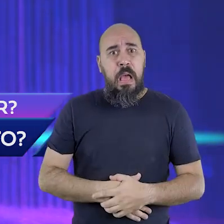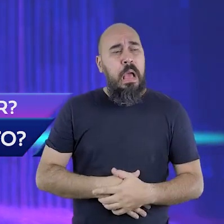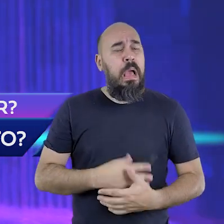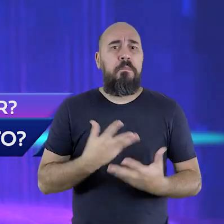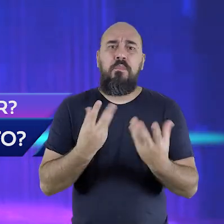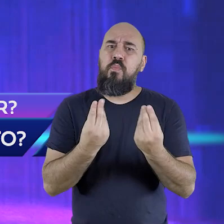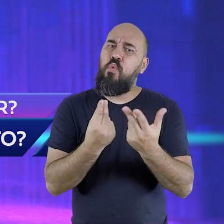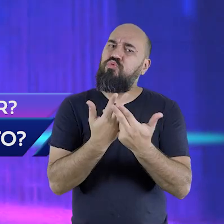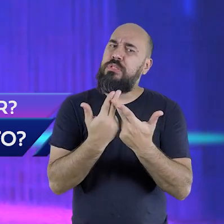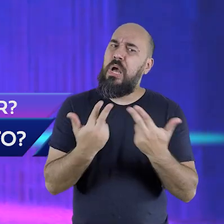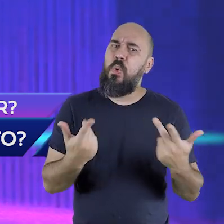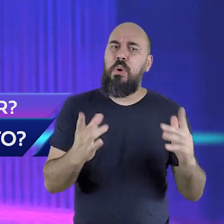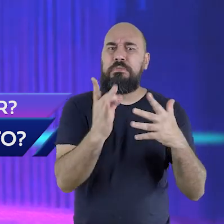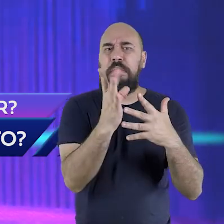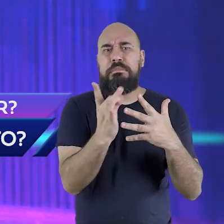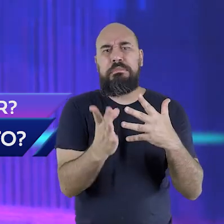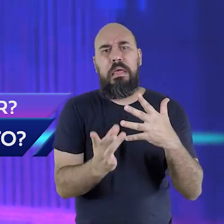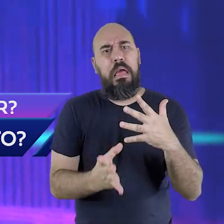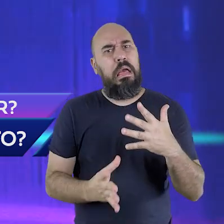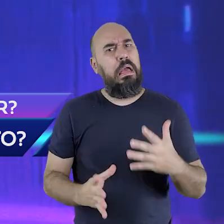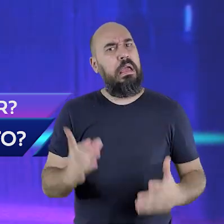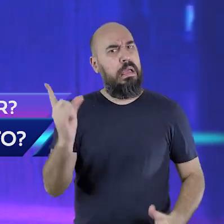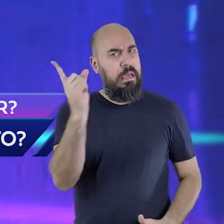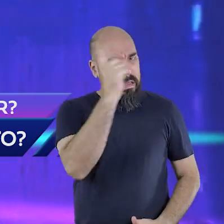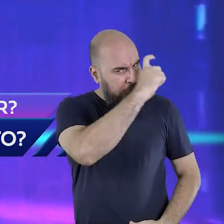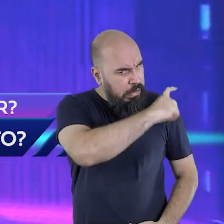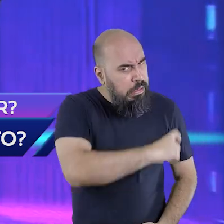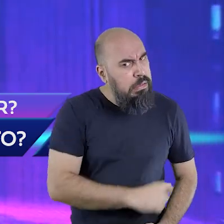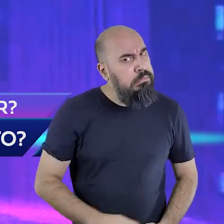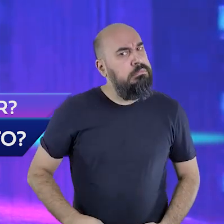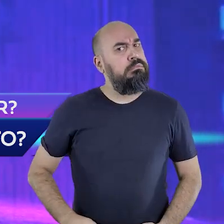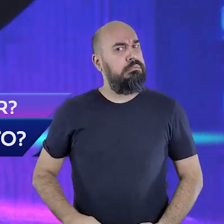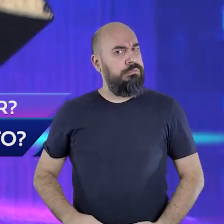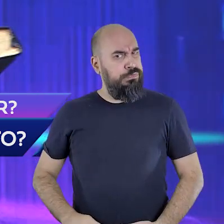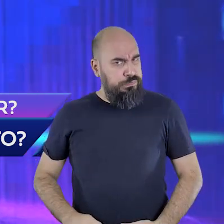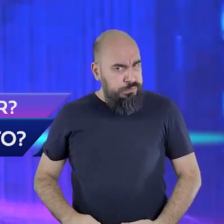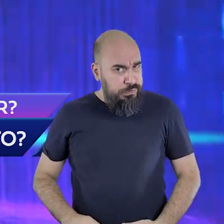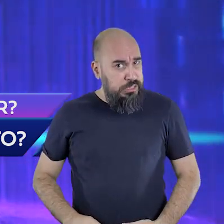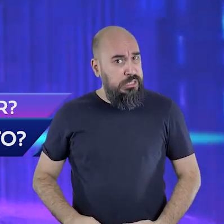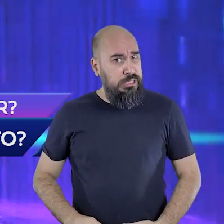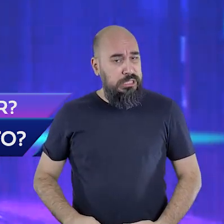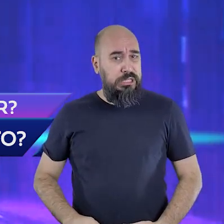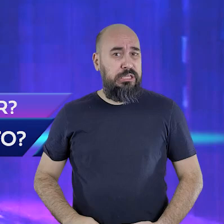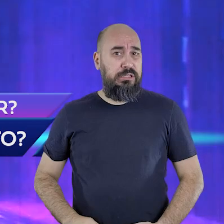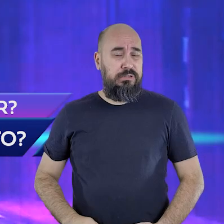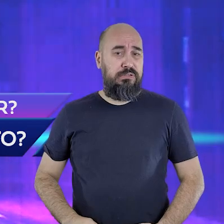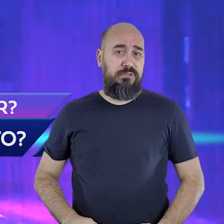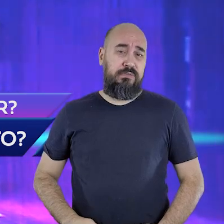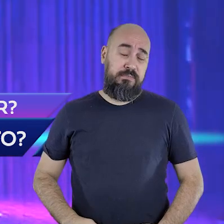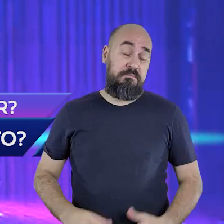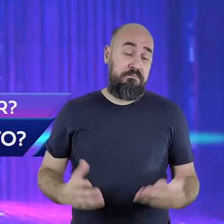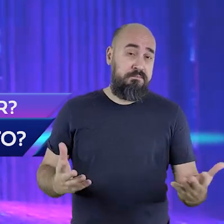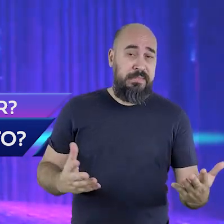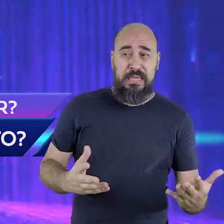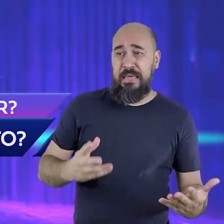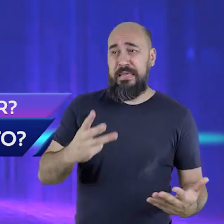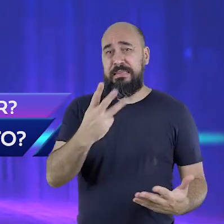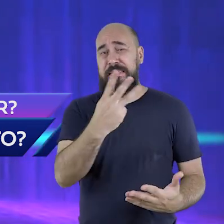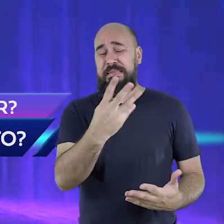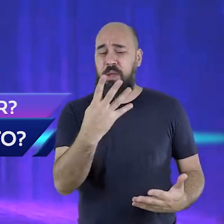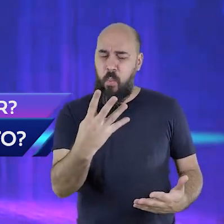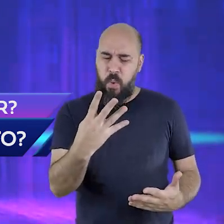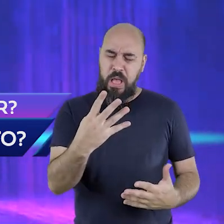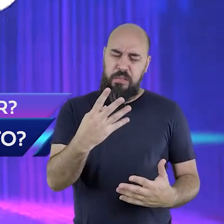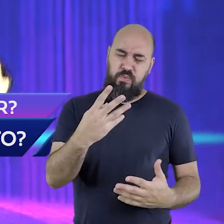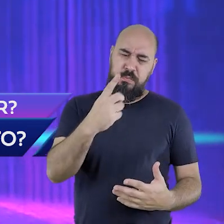que são muitas datas, são muitos detalhes, e 457, e vai para 408, e vai para 27, e vai para 34, e